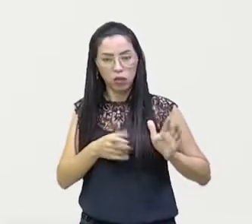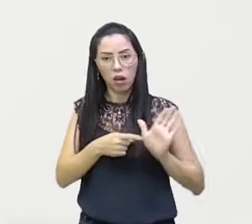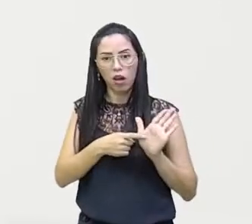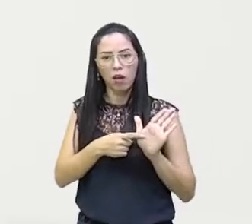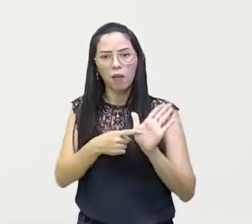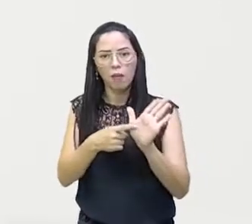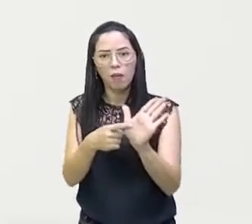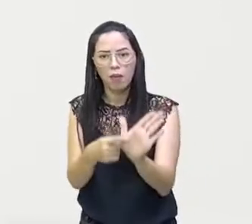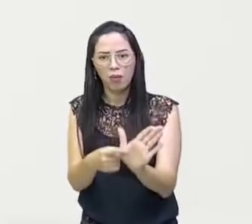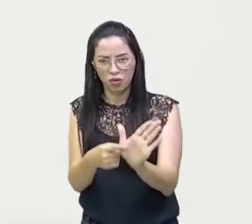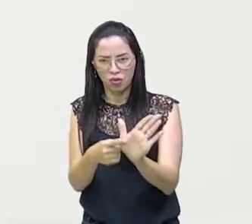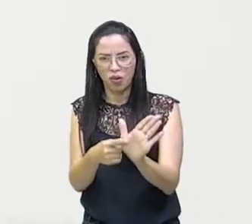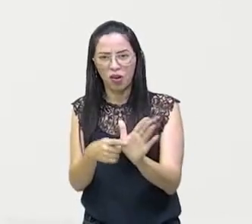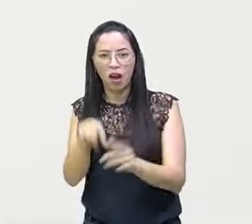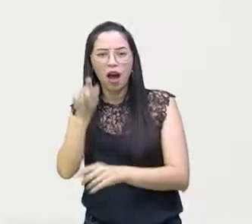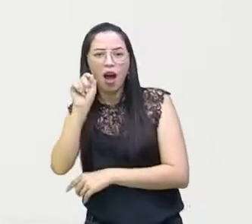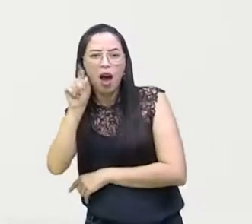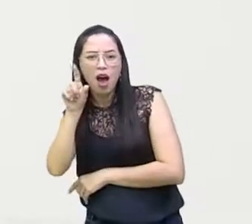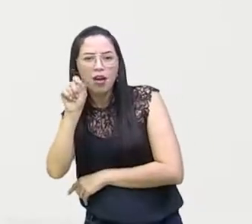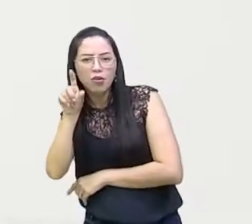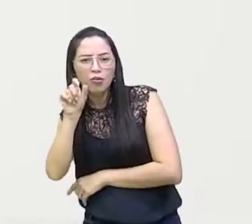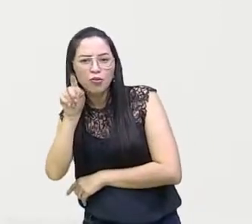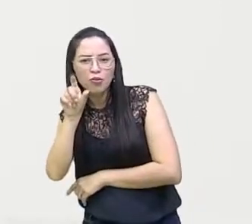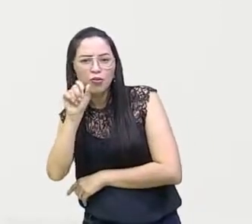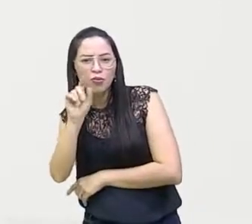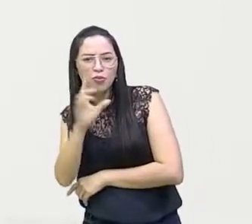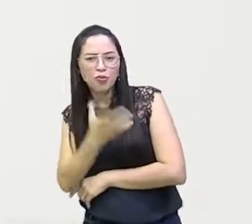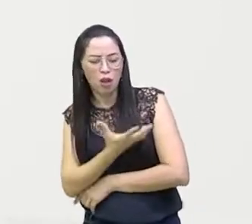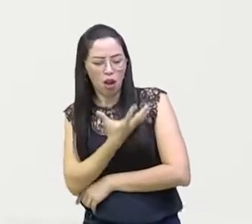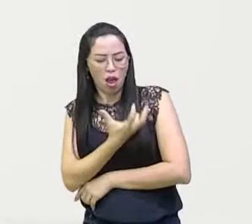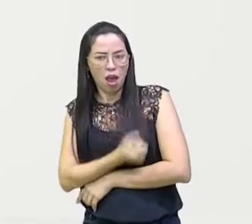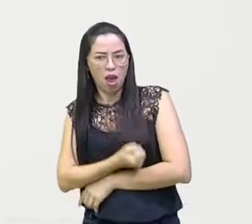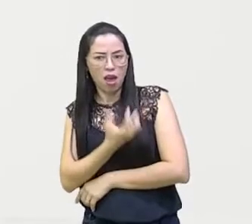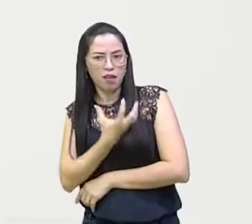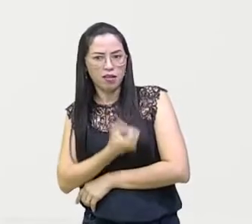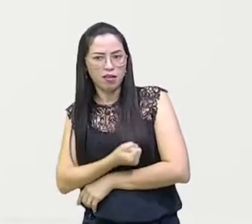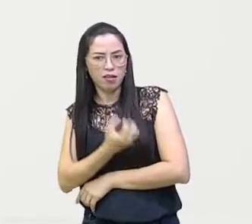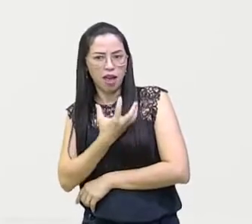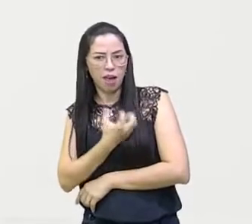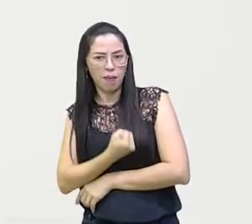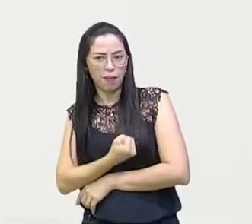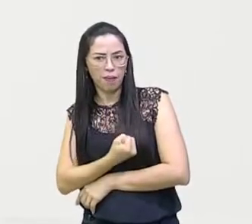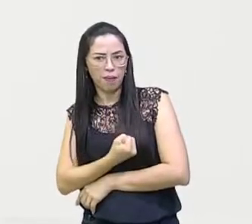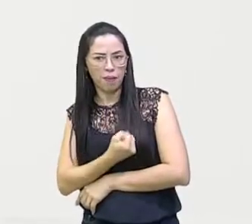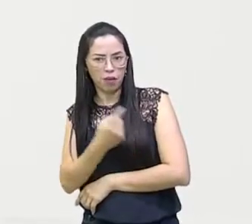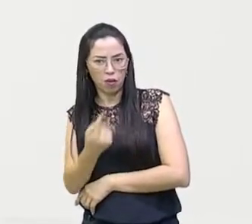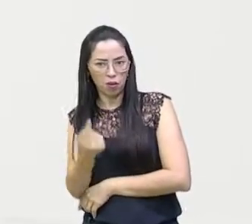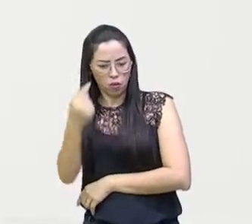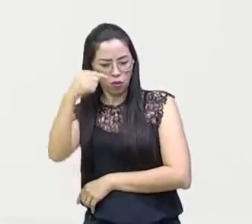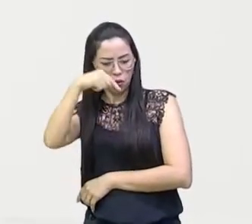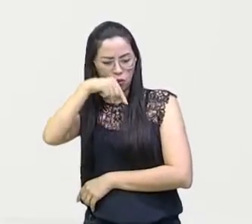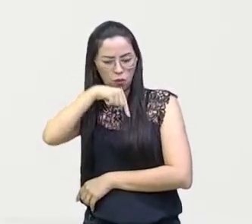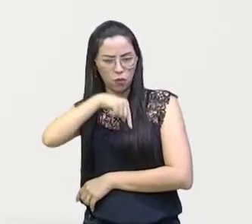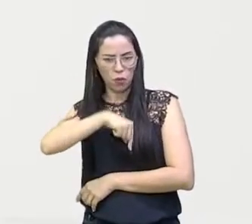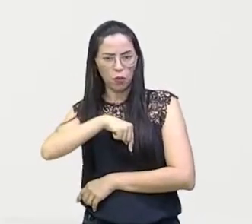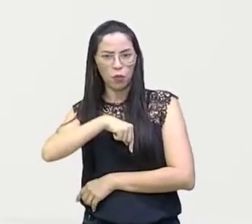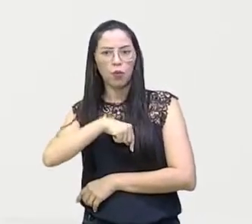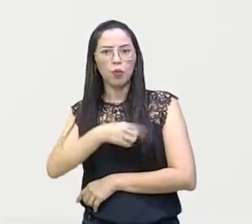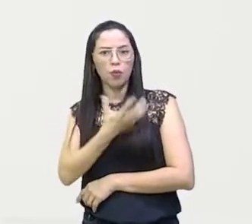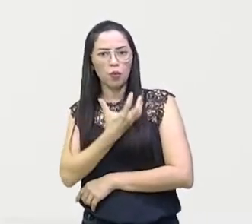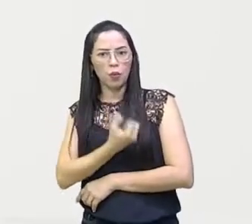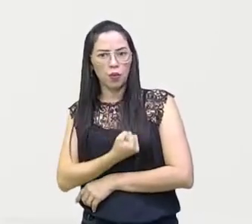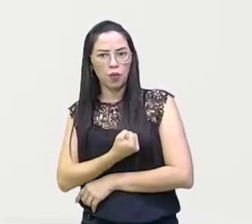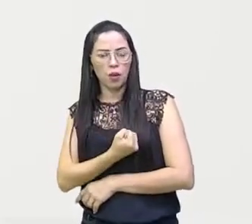azul, ele recebe e por essa vermelha, aqui ó, na azul ele recebe e a